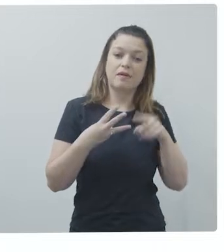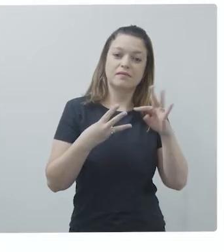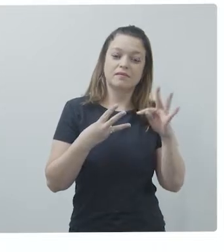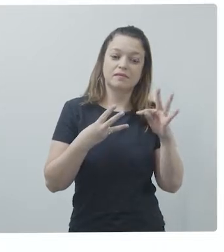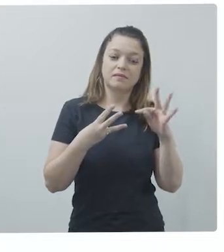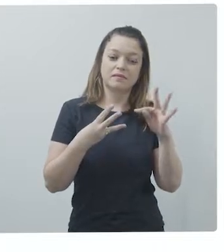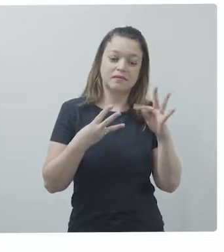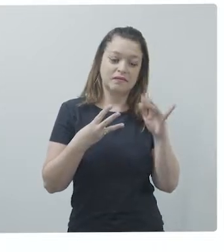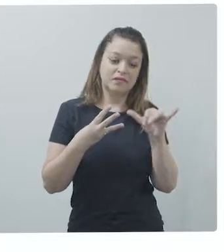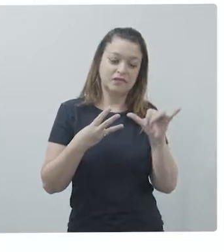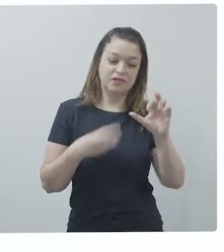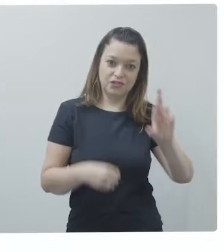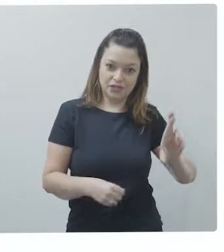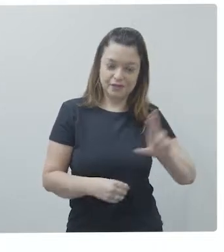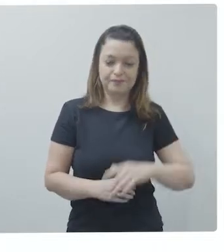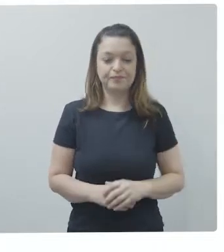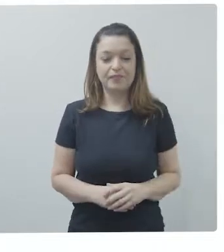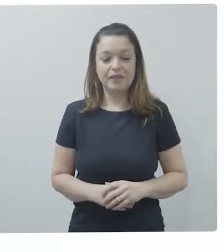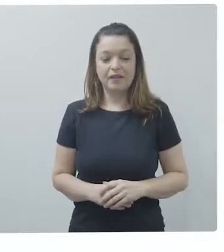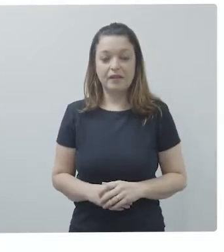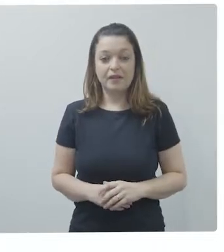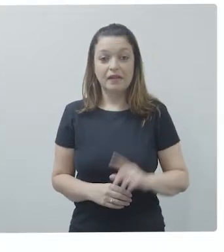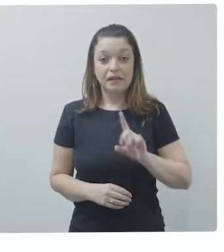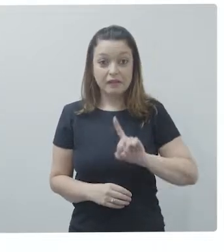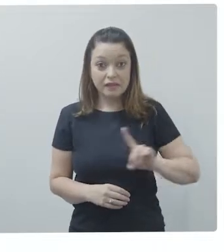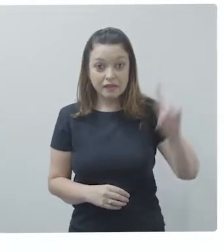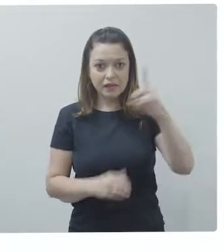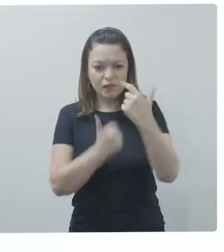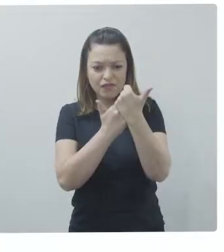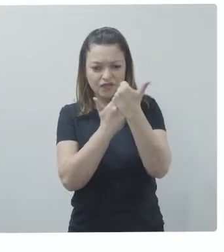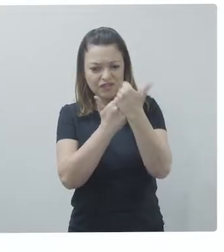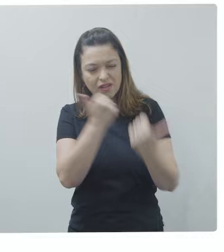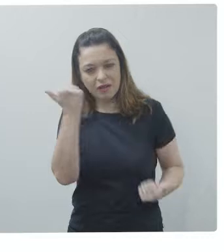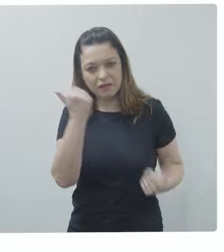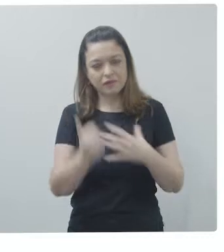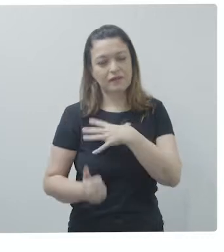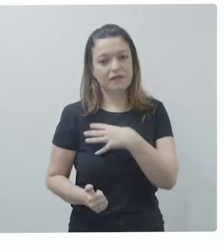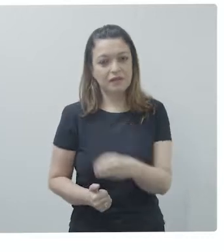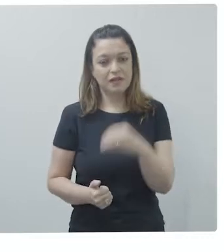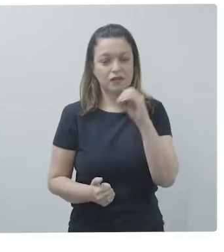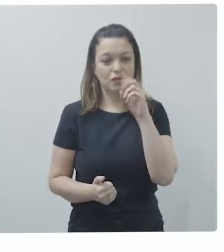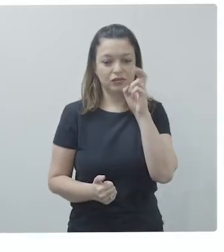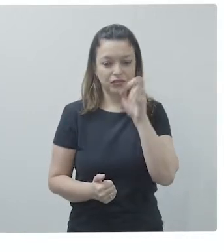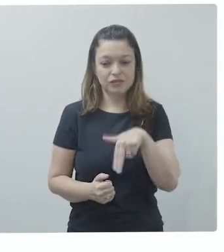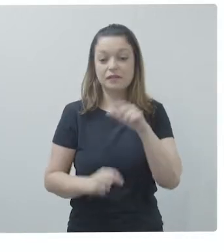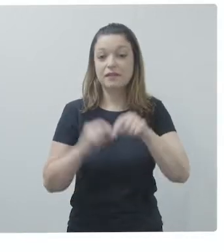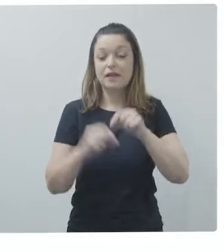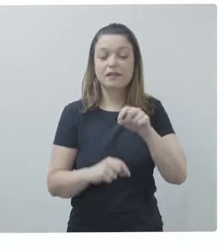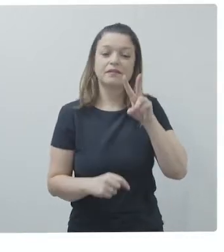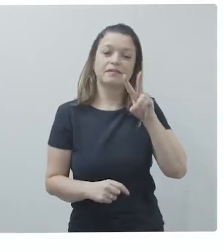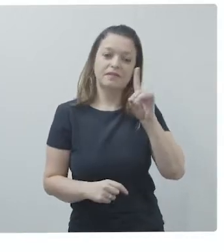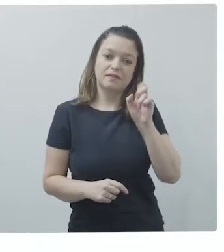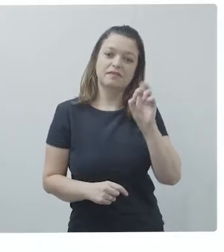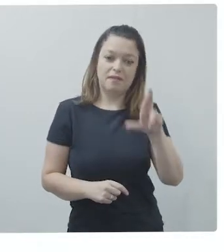E depois, deus da vingança, filho de Odin, nós temos Vidar. E por